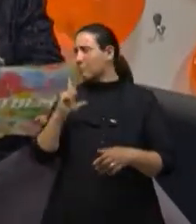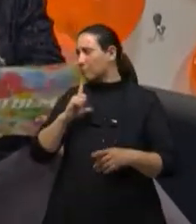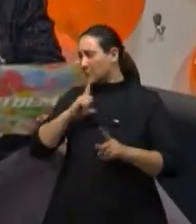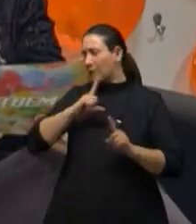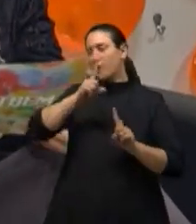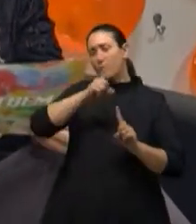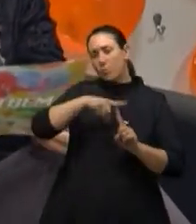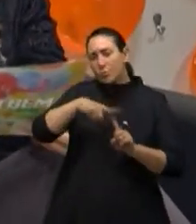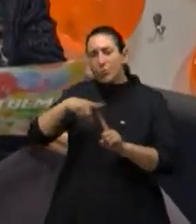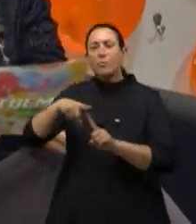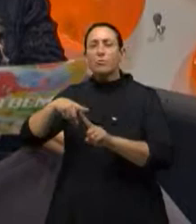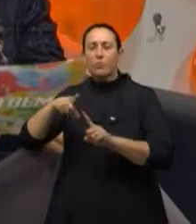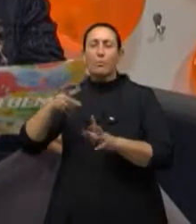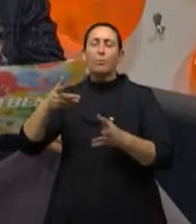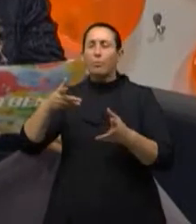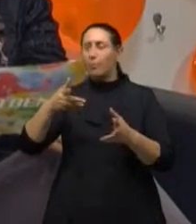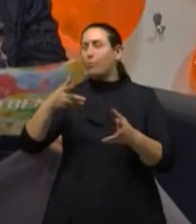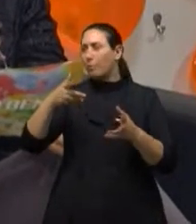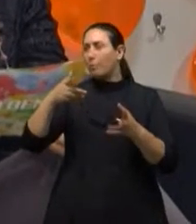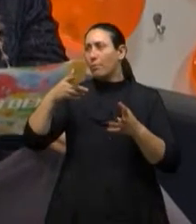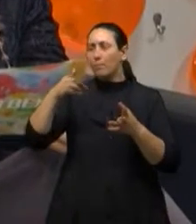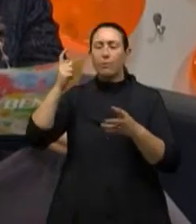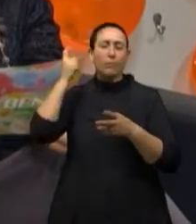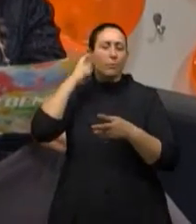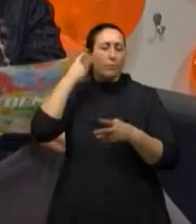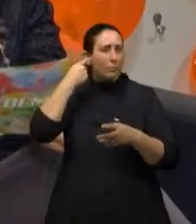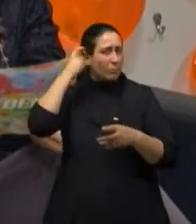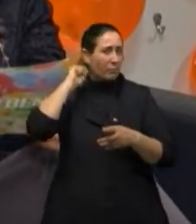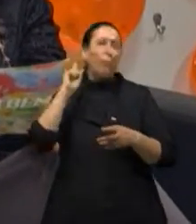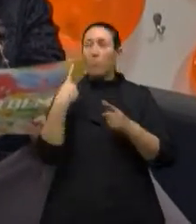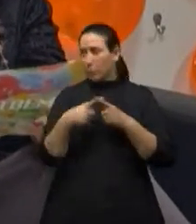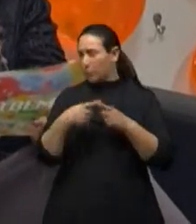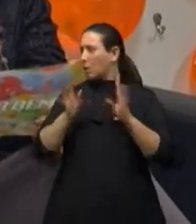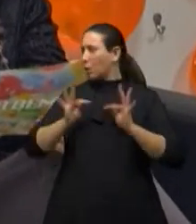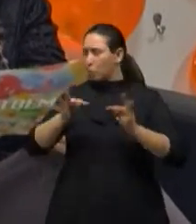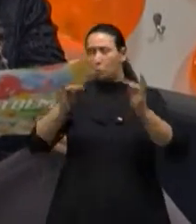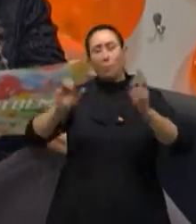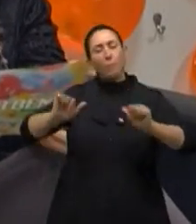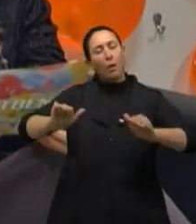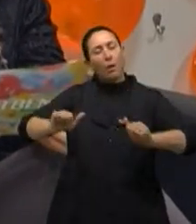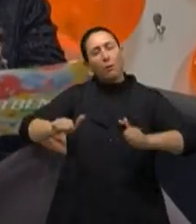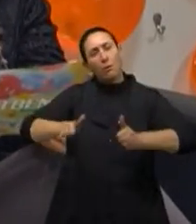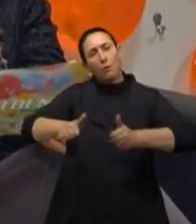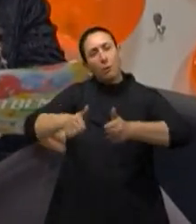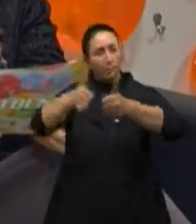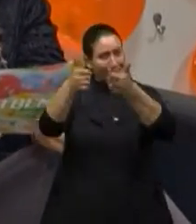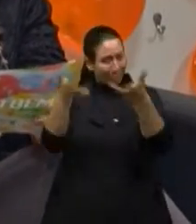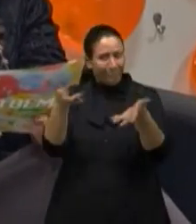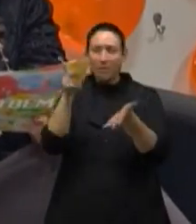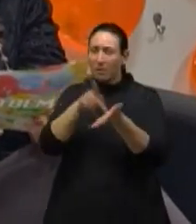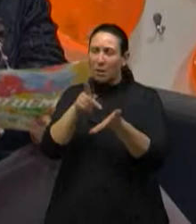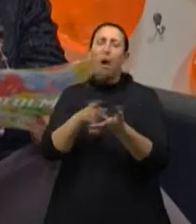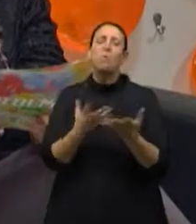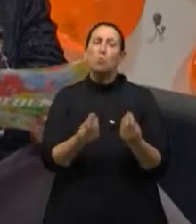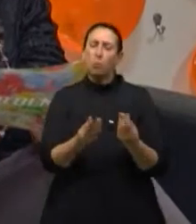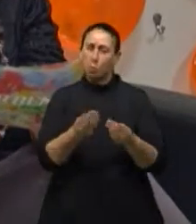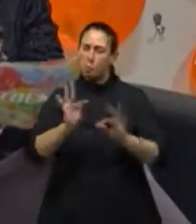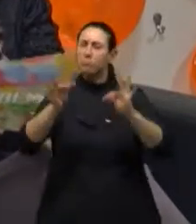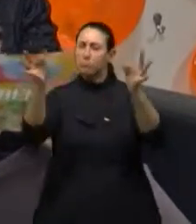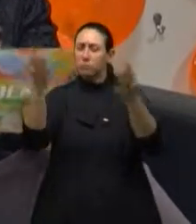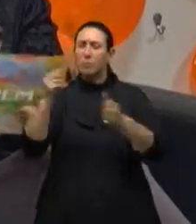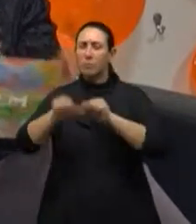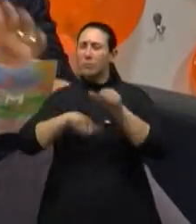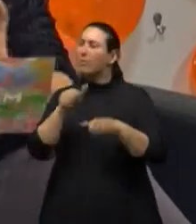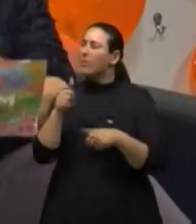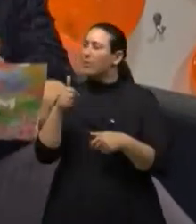tipos de aparelhos para audição a a tecnologia vai melhorando a cada ano também né Vivian isso que a gente